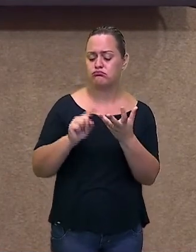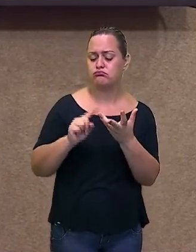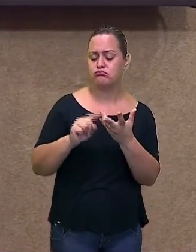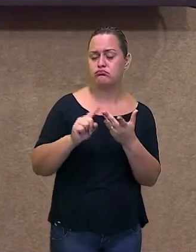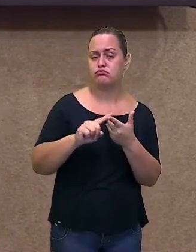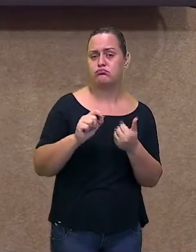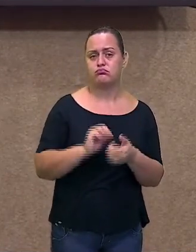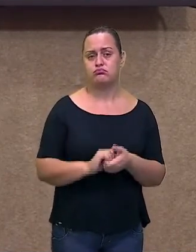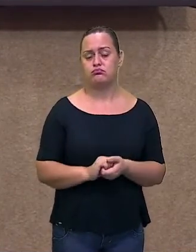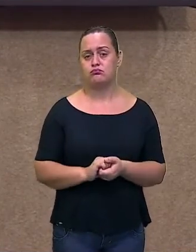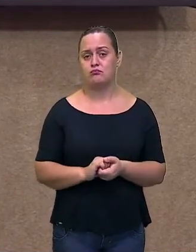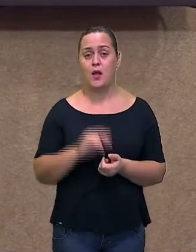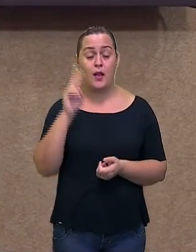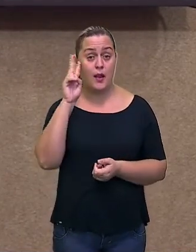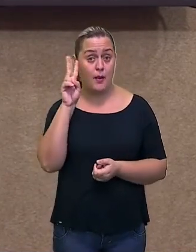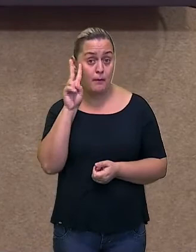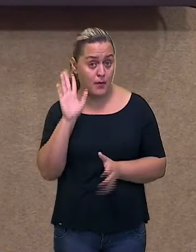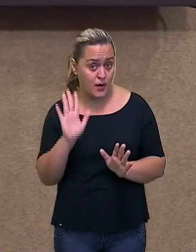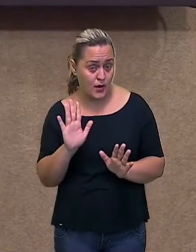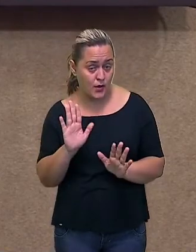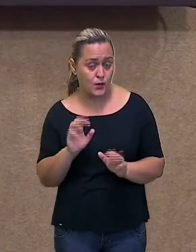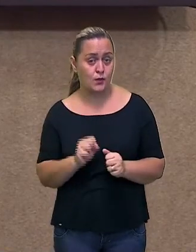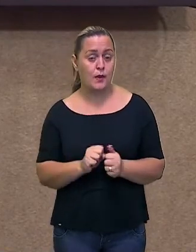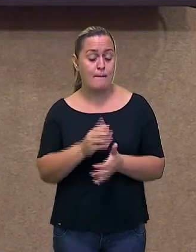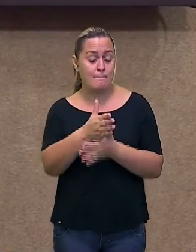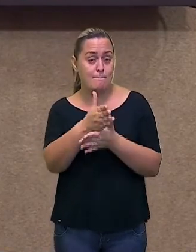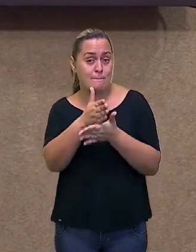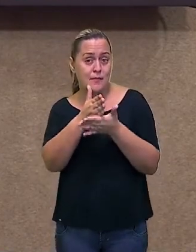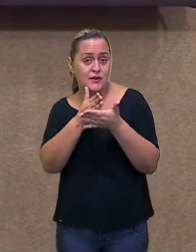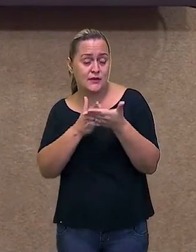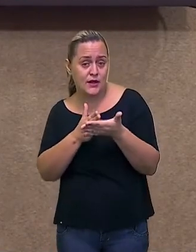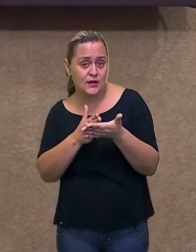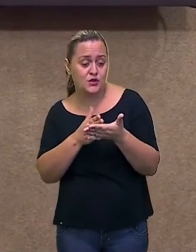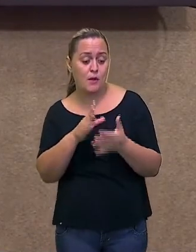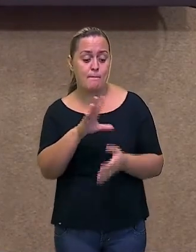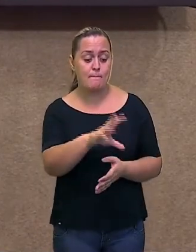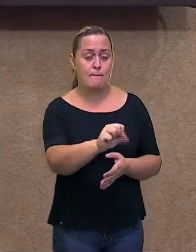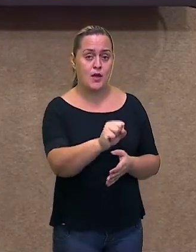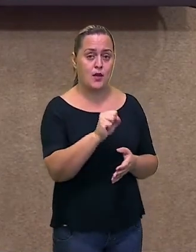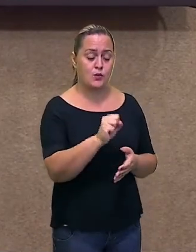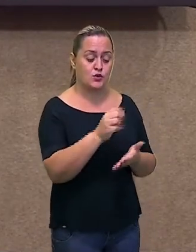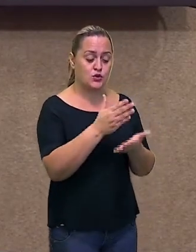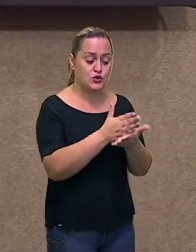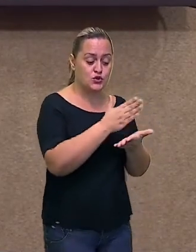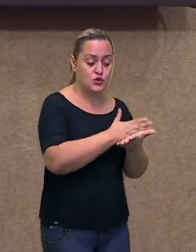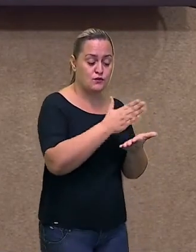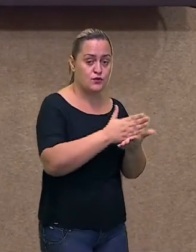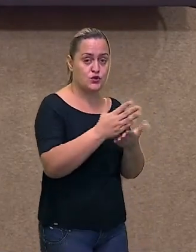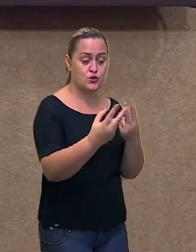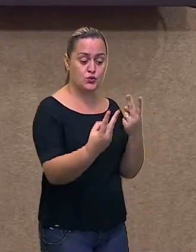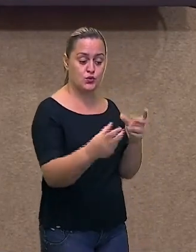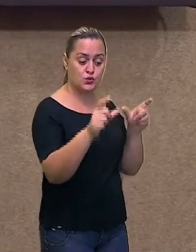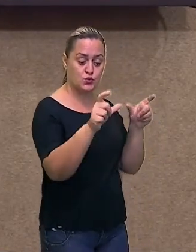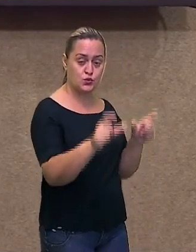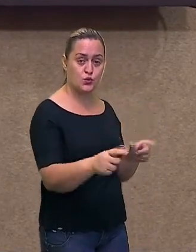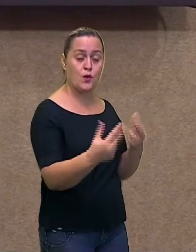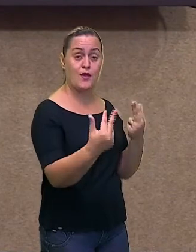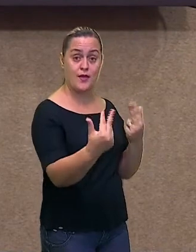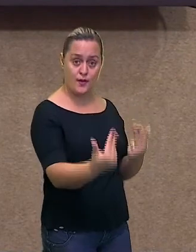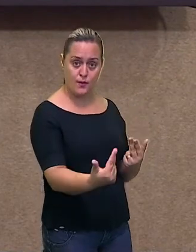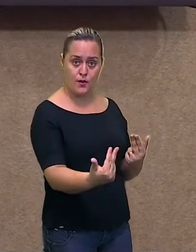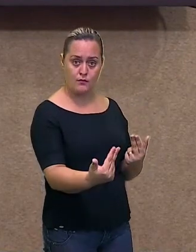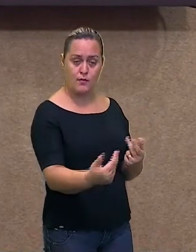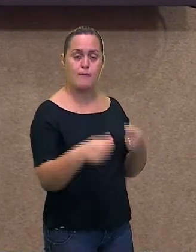que a metade eu pego a quantidade total e tenho que dividir em partes